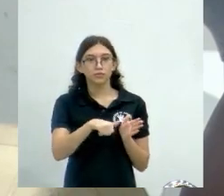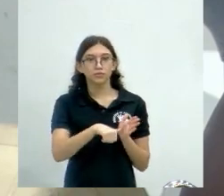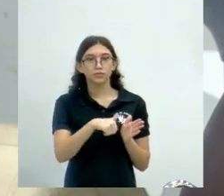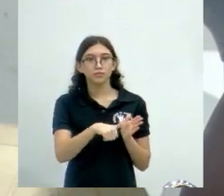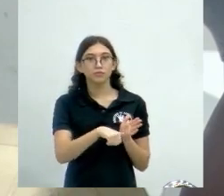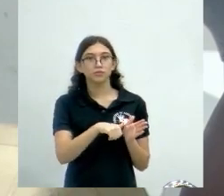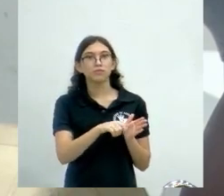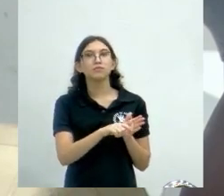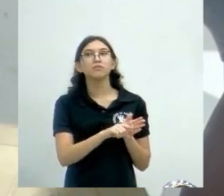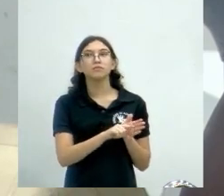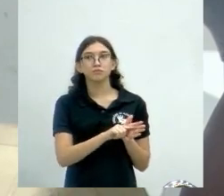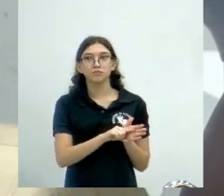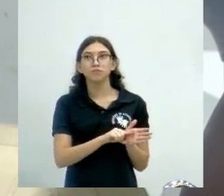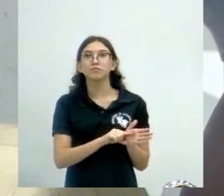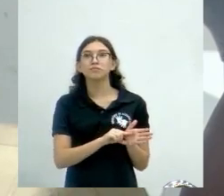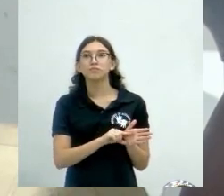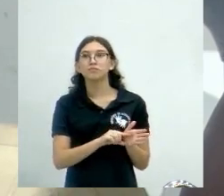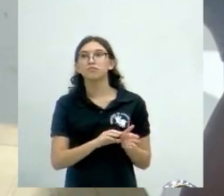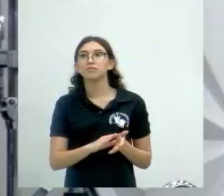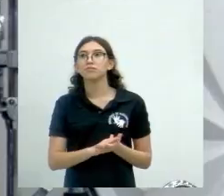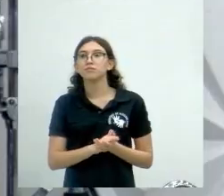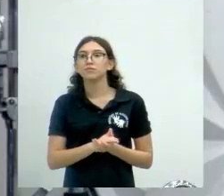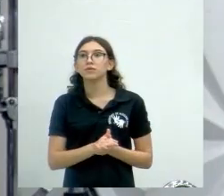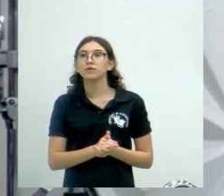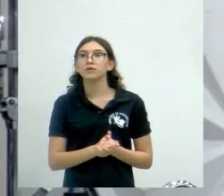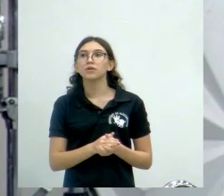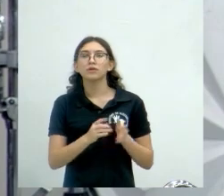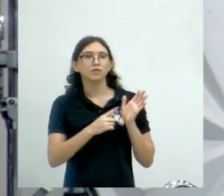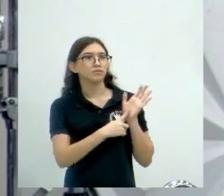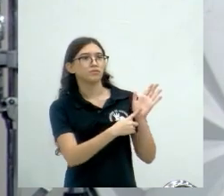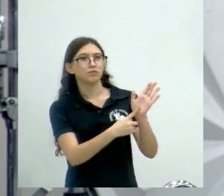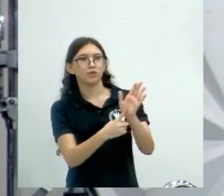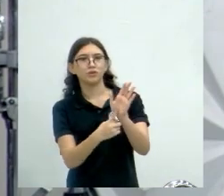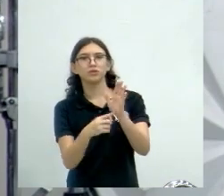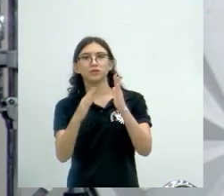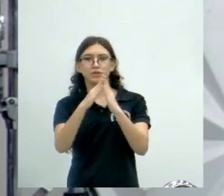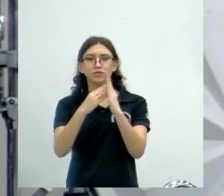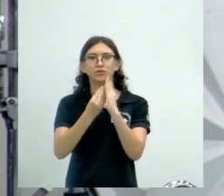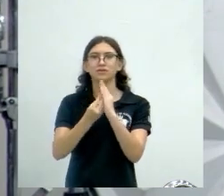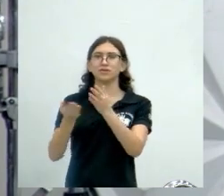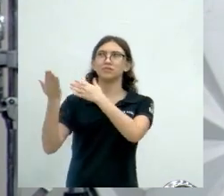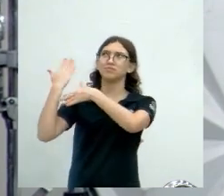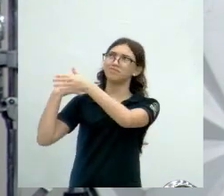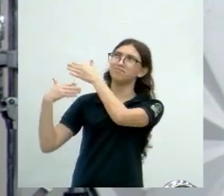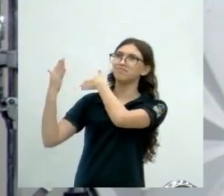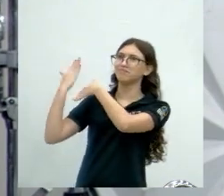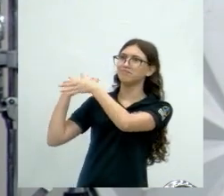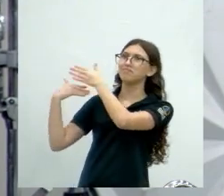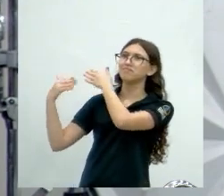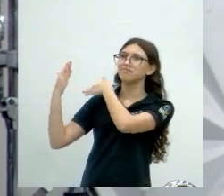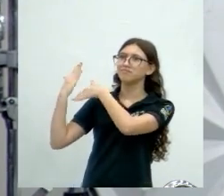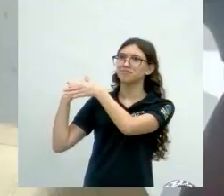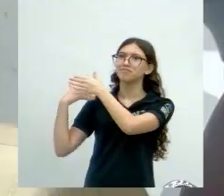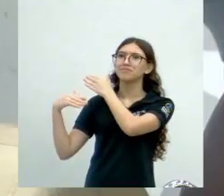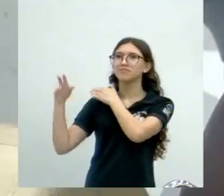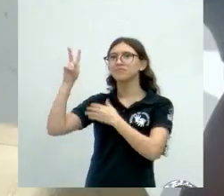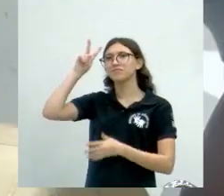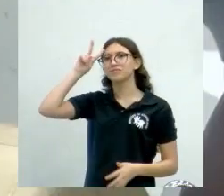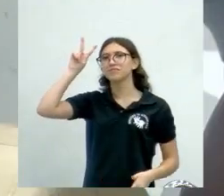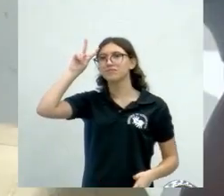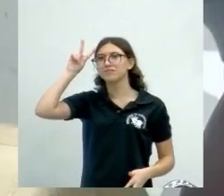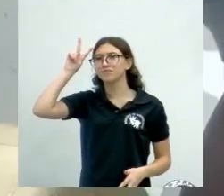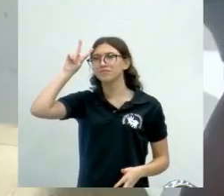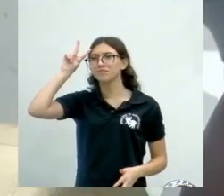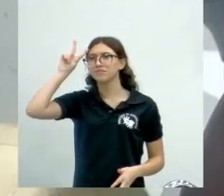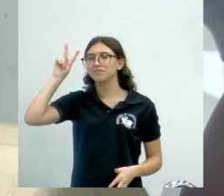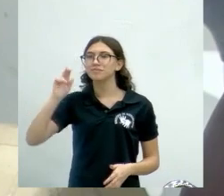trazidas algumas atas da nossa igreja lá de trás, tá? De 80 anos atrás, e